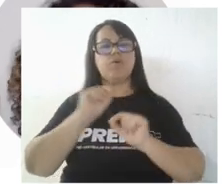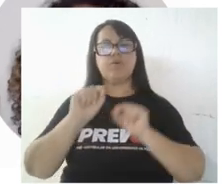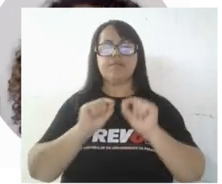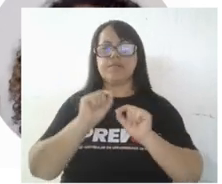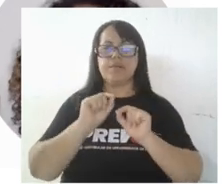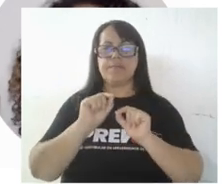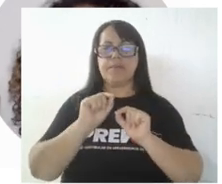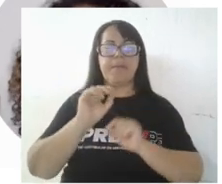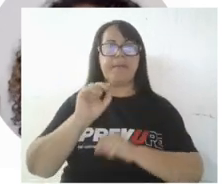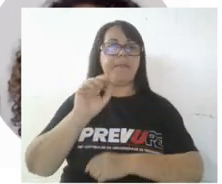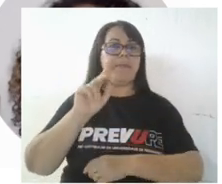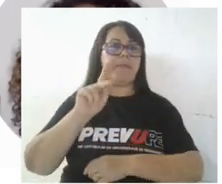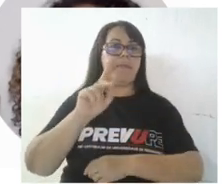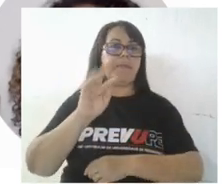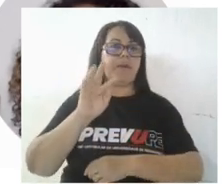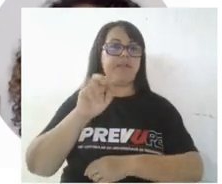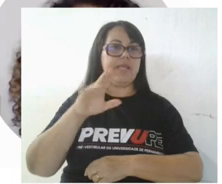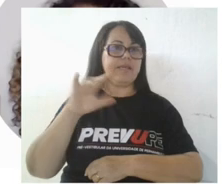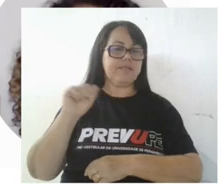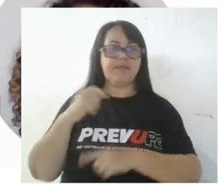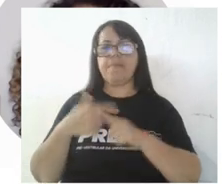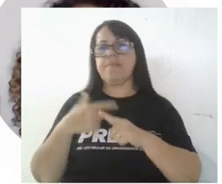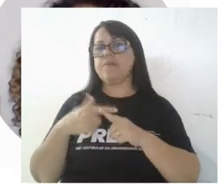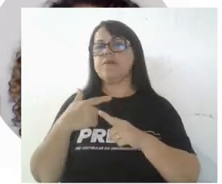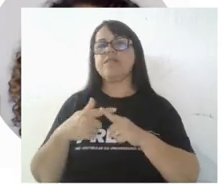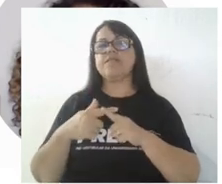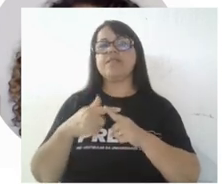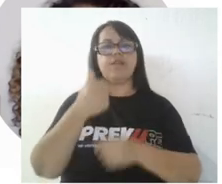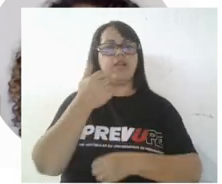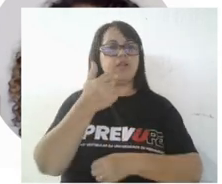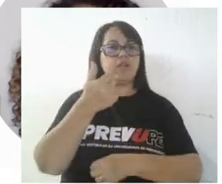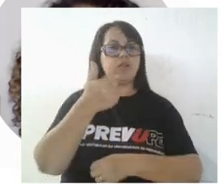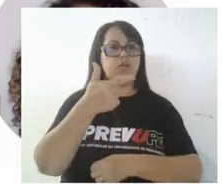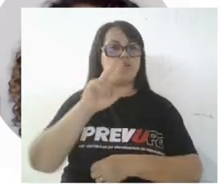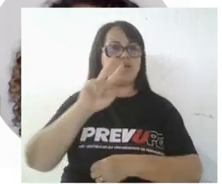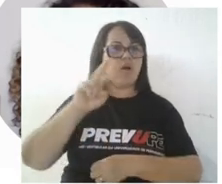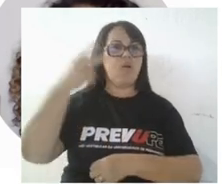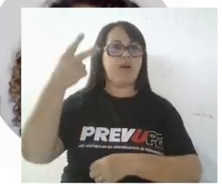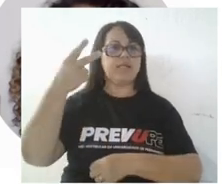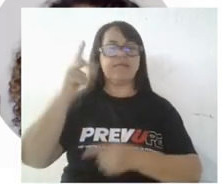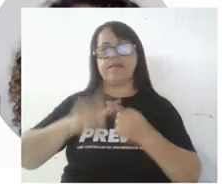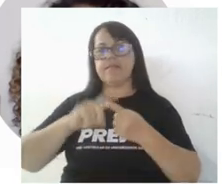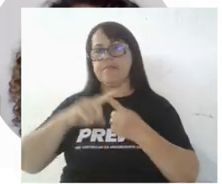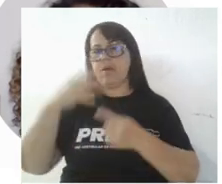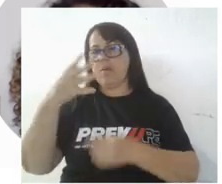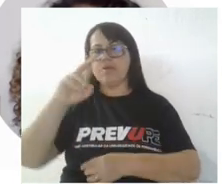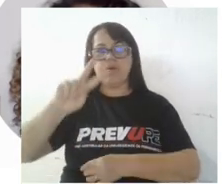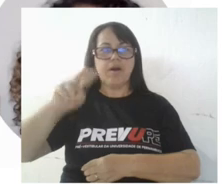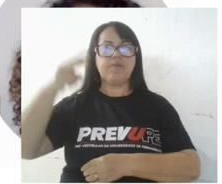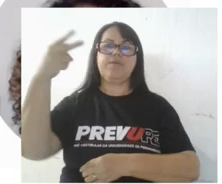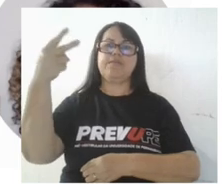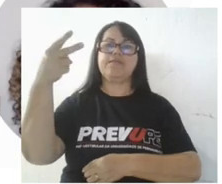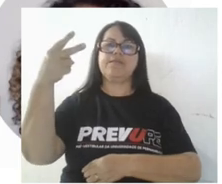as propriedades de potência, porque 12 ao quadrado, e aqui 4 ao quadrado é